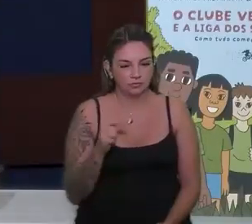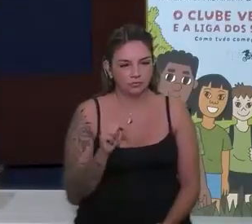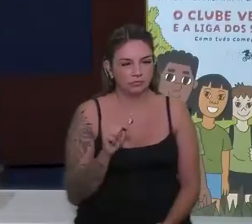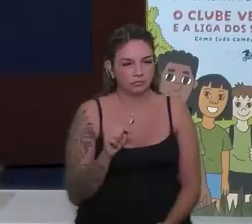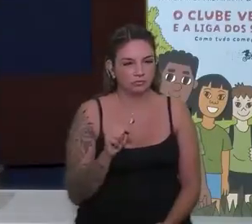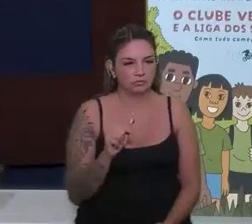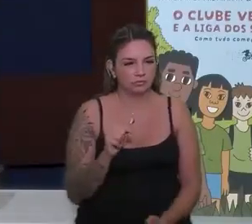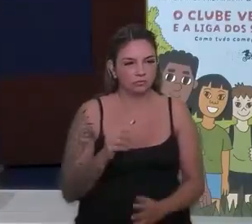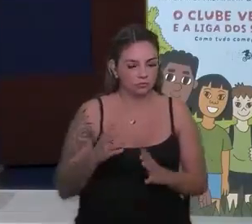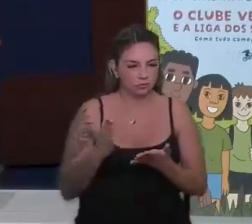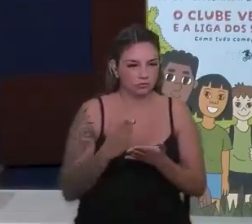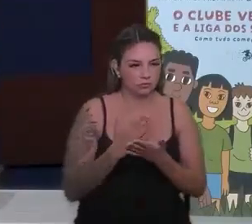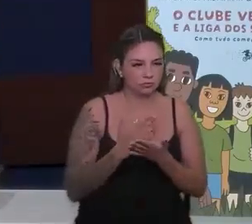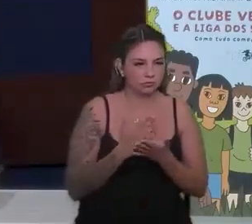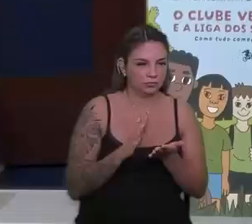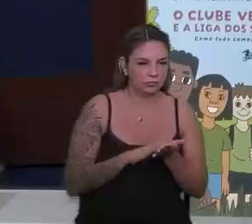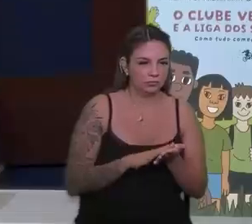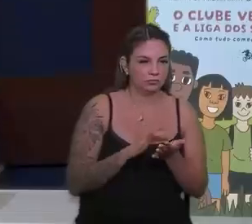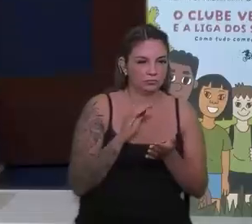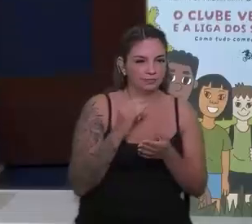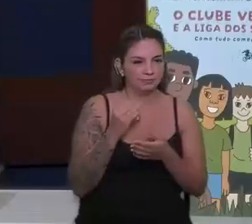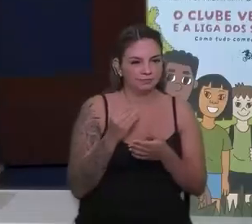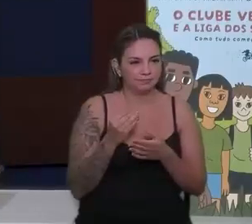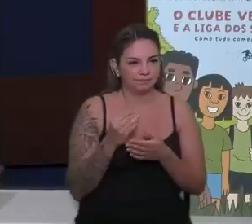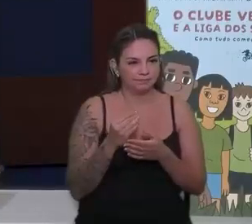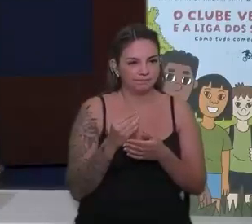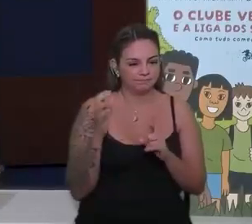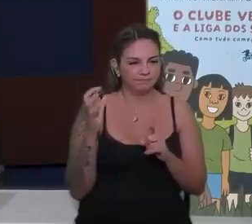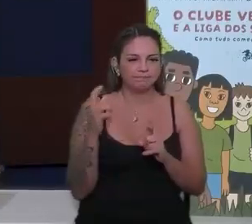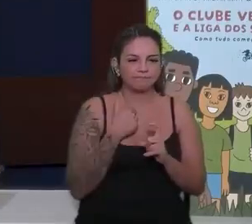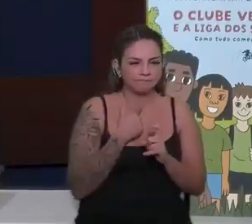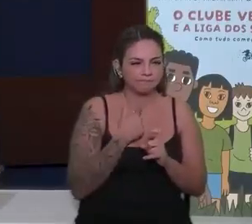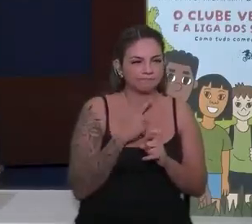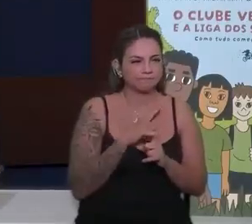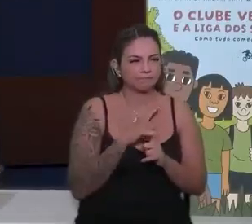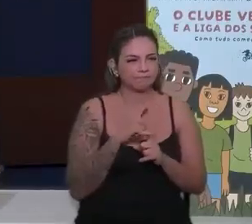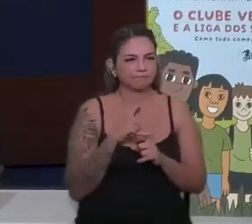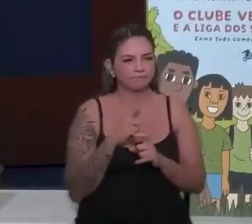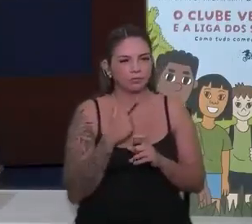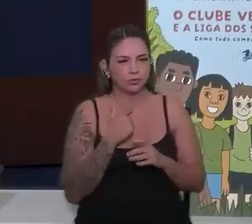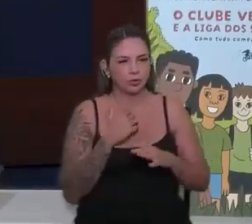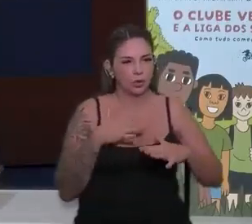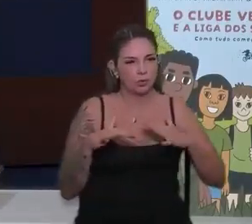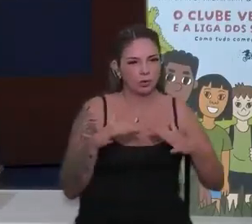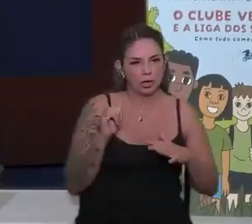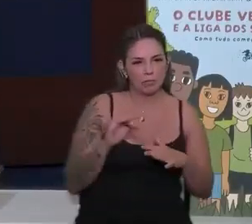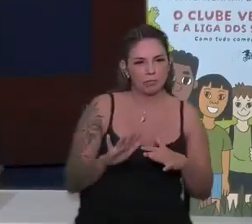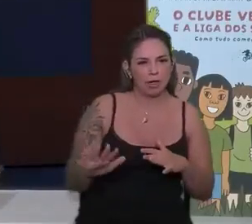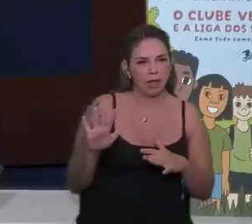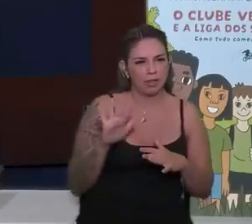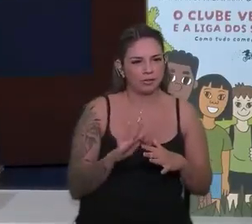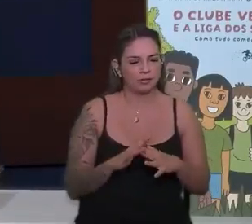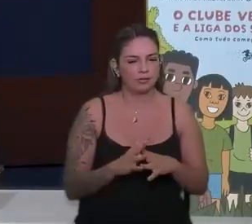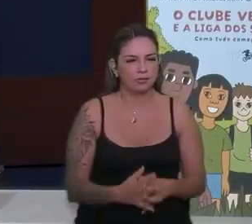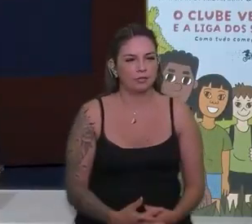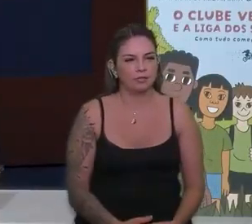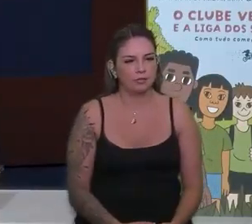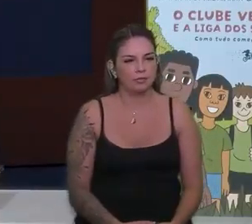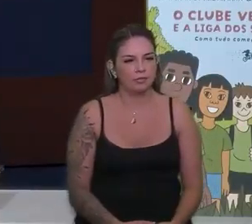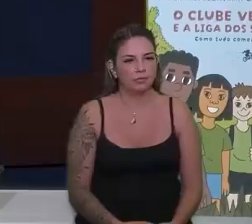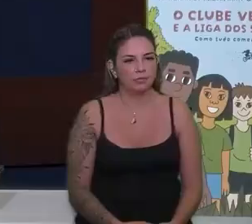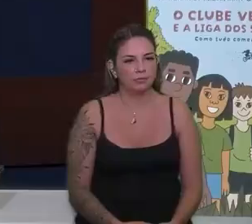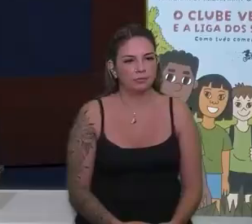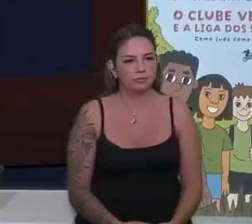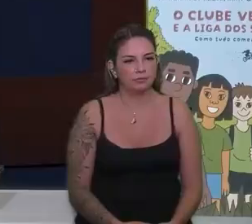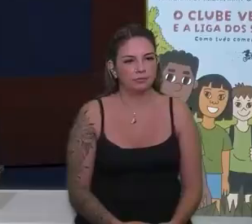contrapartida para o livro físico, ela é muito tentadora. Ela tem som, movimento, imagem, né? Então, eu acho que é